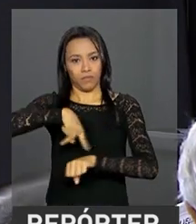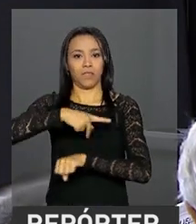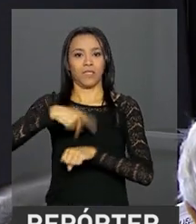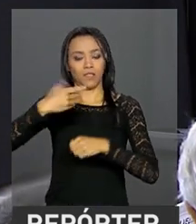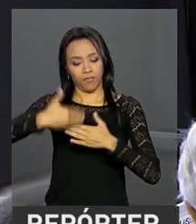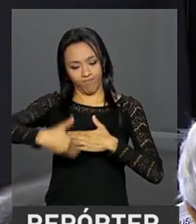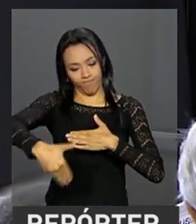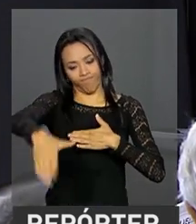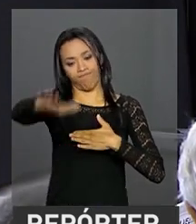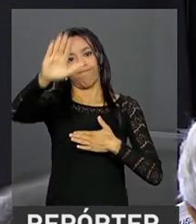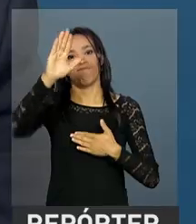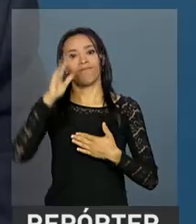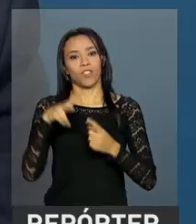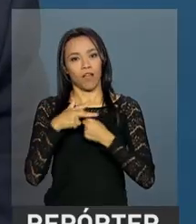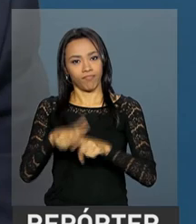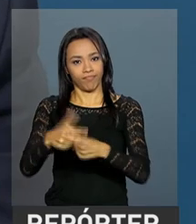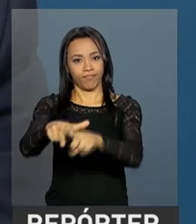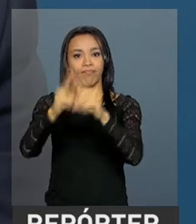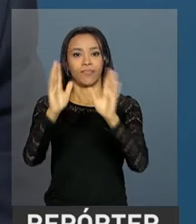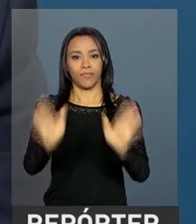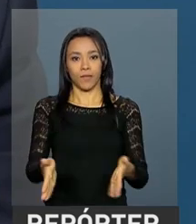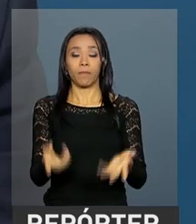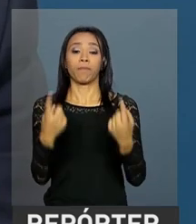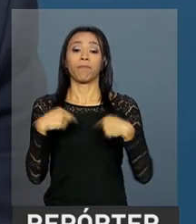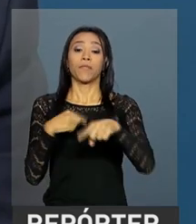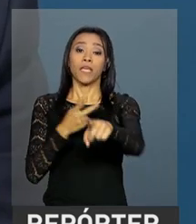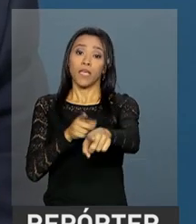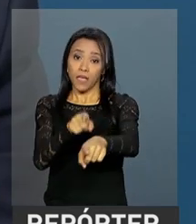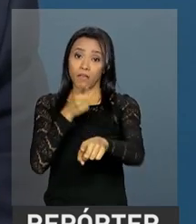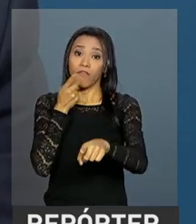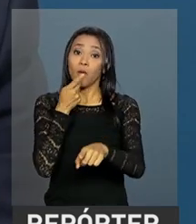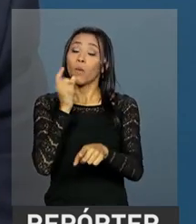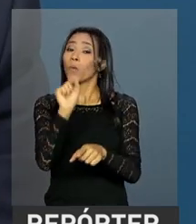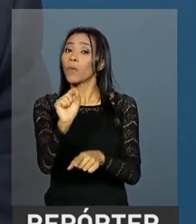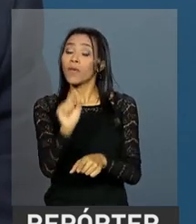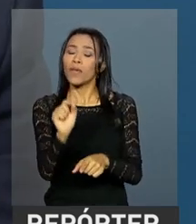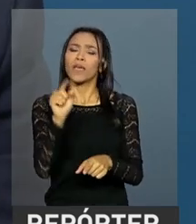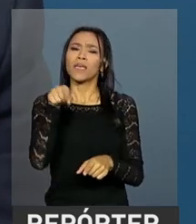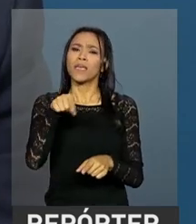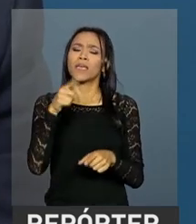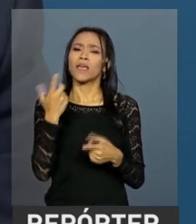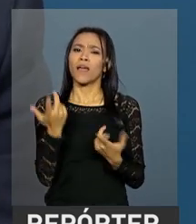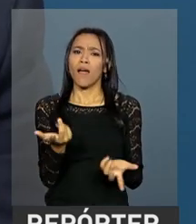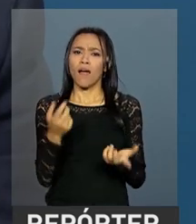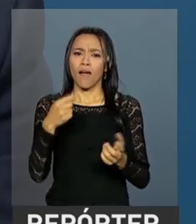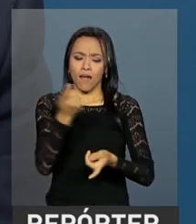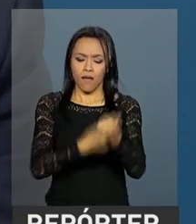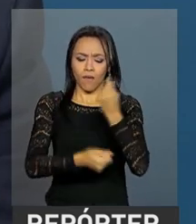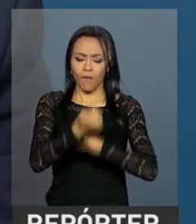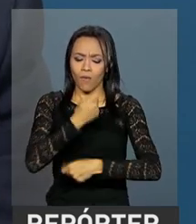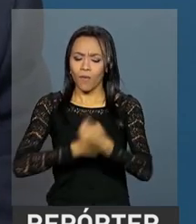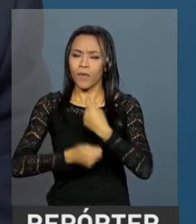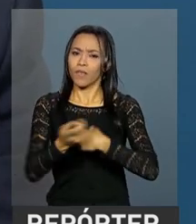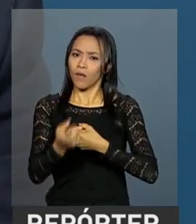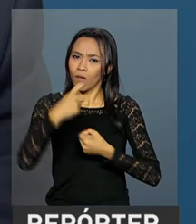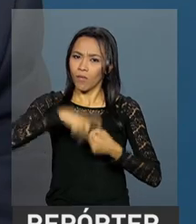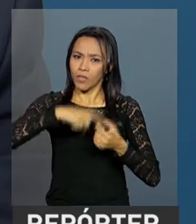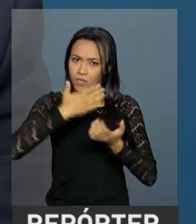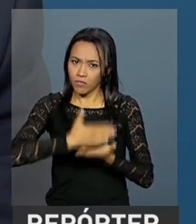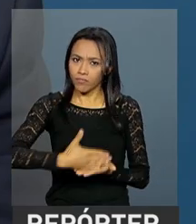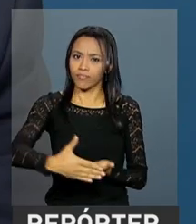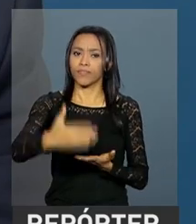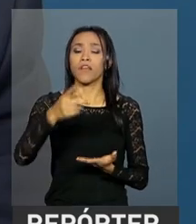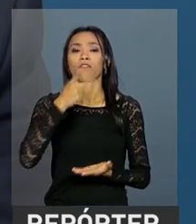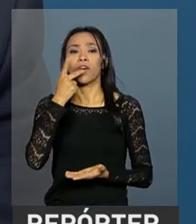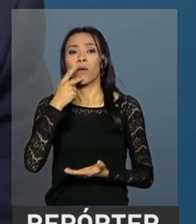já ajustados. Temer mencionou indicadores que mostram que a economia está se reaquecendo. O presidente citou